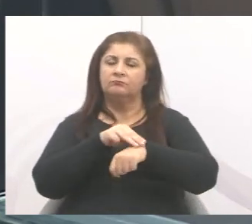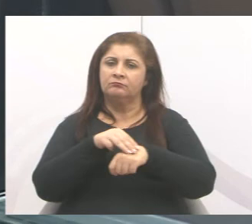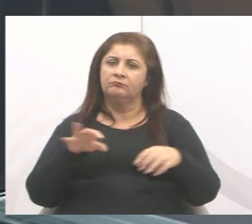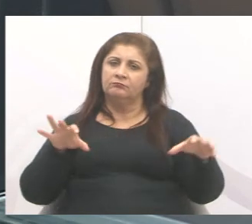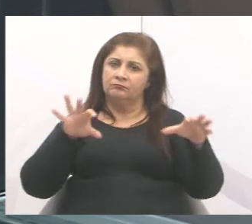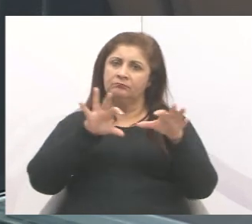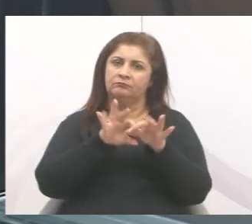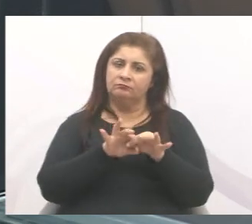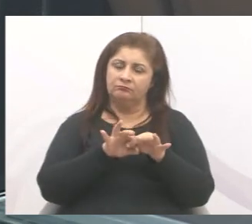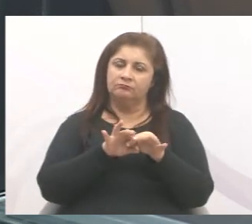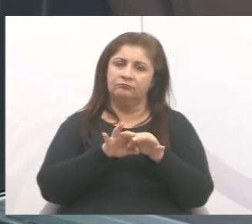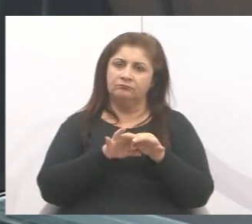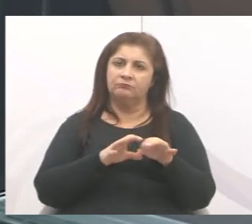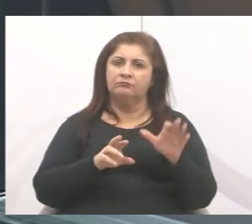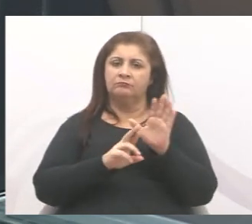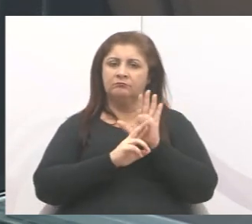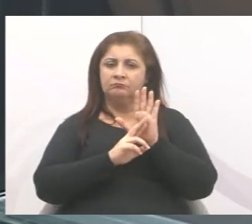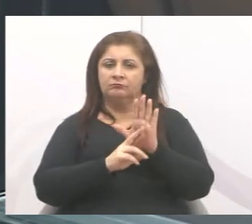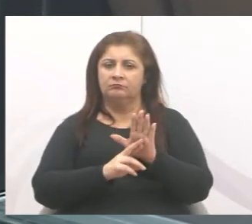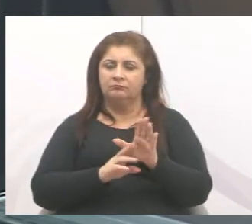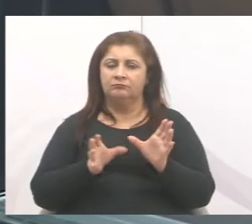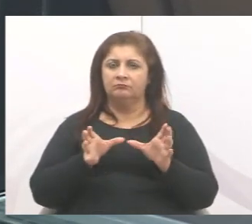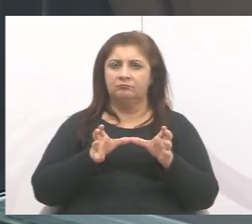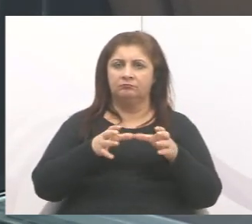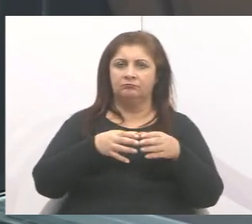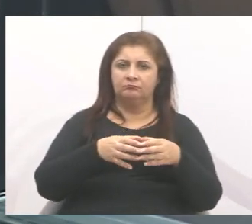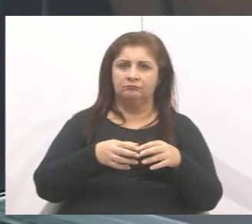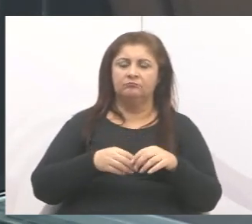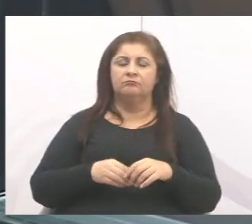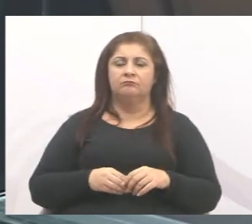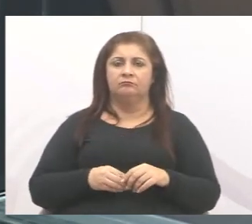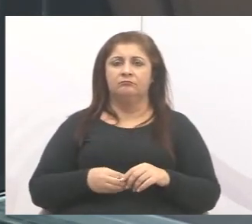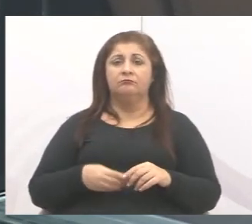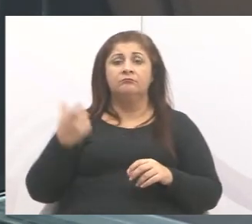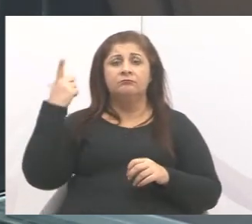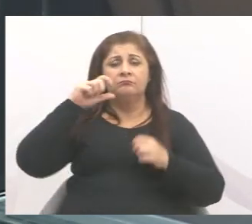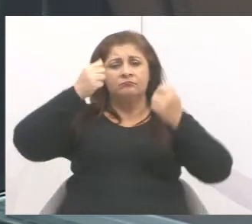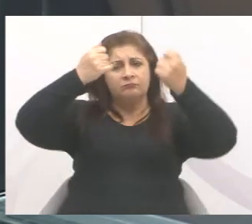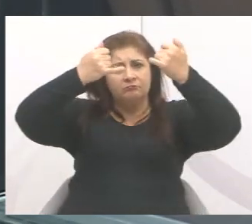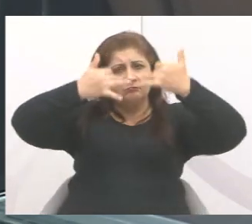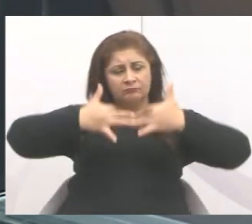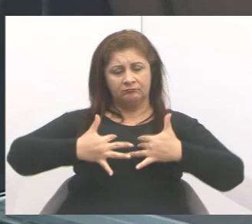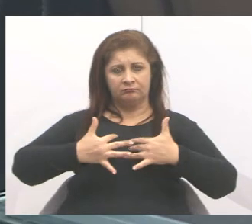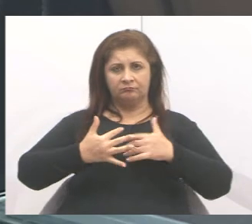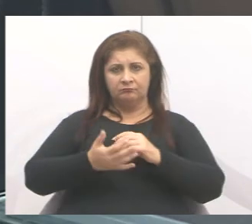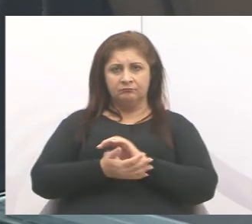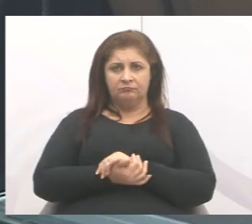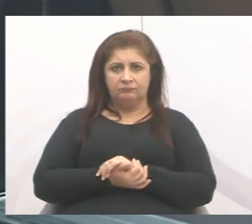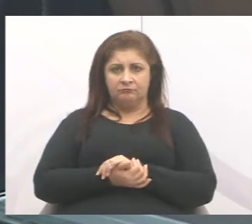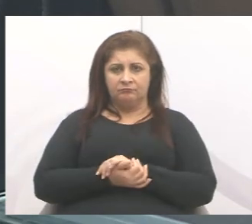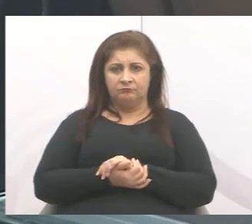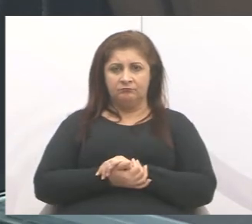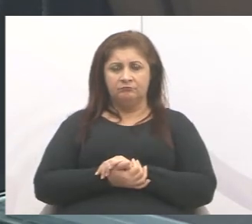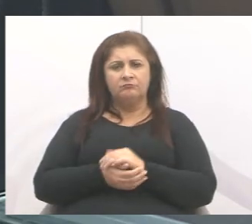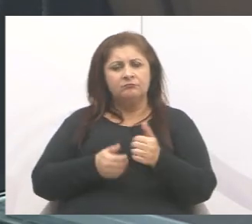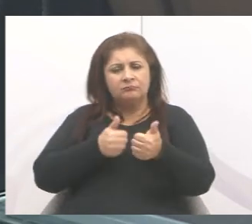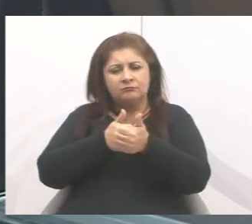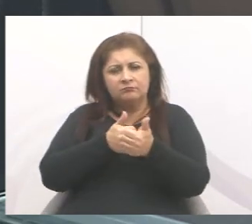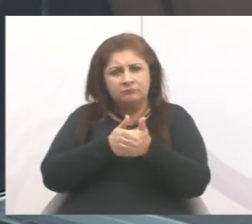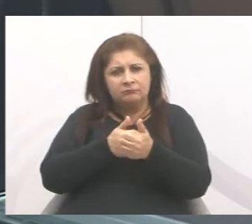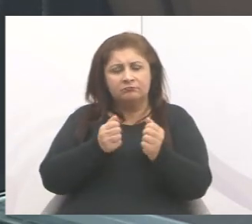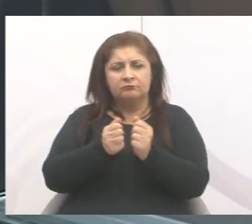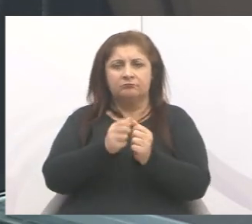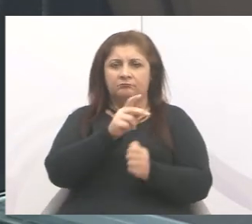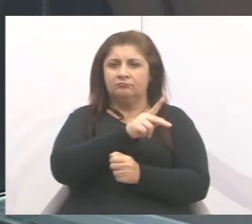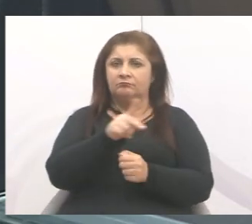unir representações, o conselho, para que a gente possa esclarecer isso e ter uma proximidade maior com